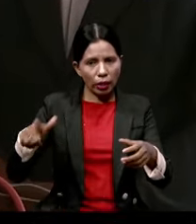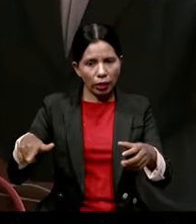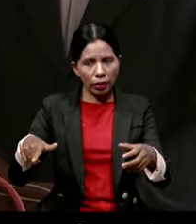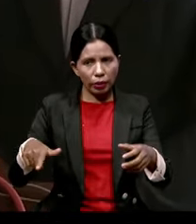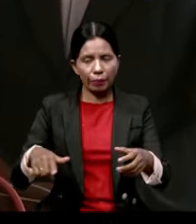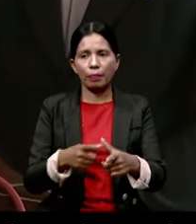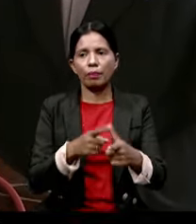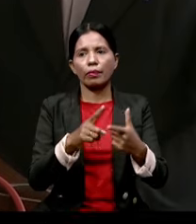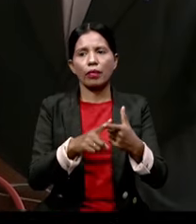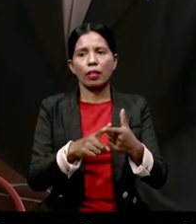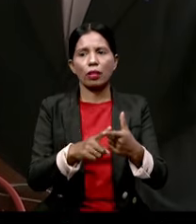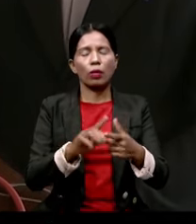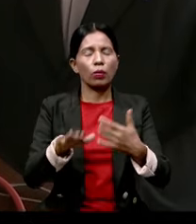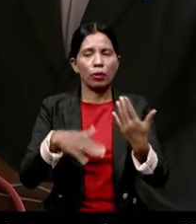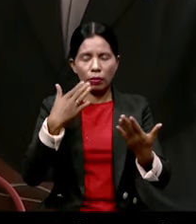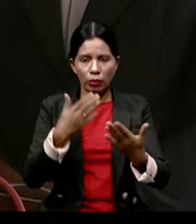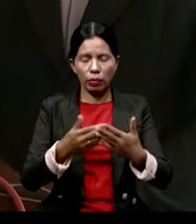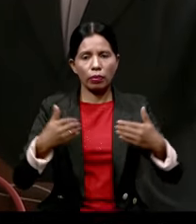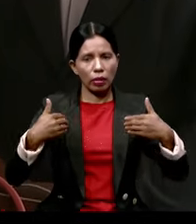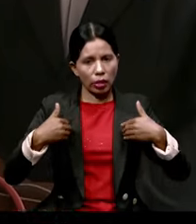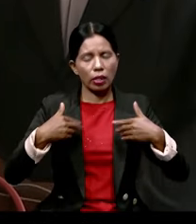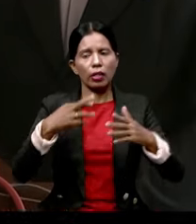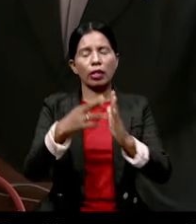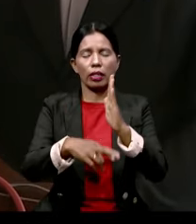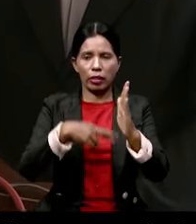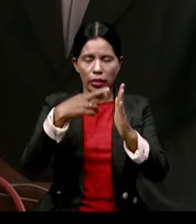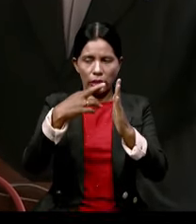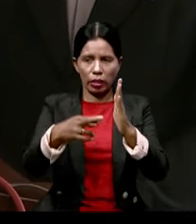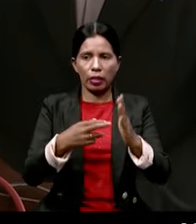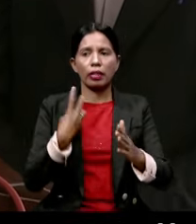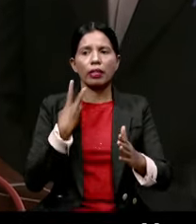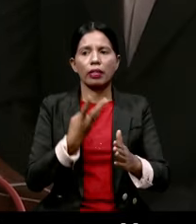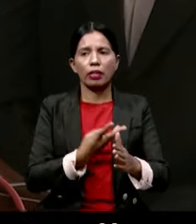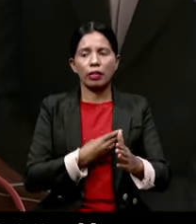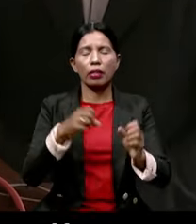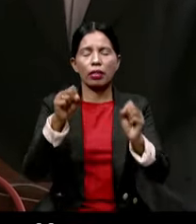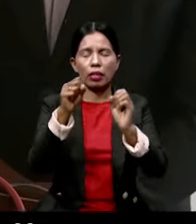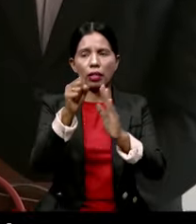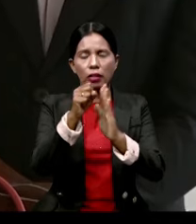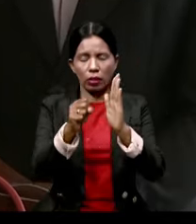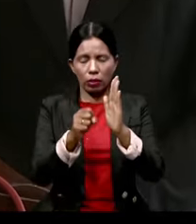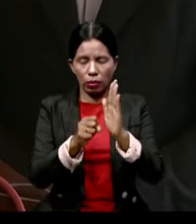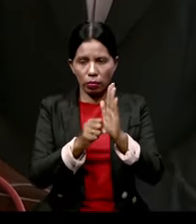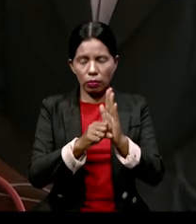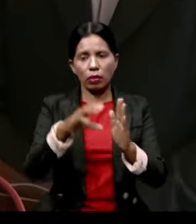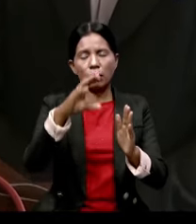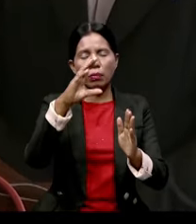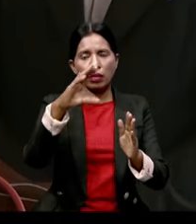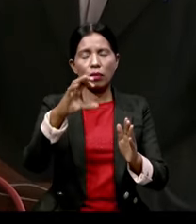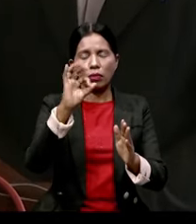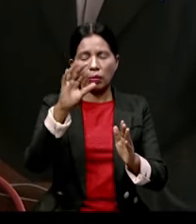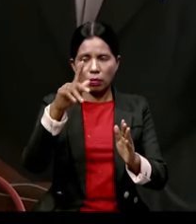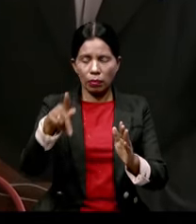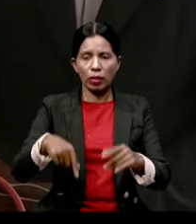etc. I serne hobi yang medidas, iya, itu ni ya statut fungsi publik, sempre medidas. Pusing pusing ni tama